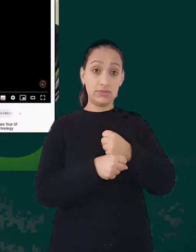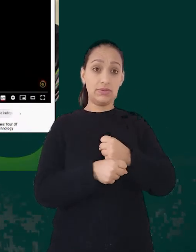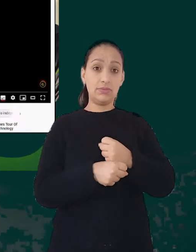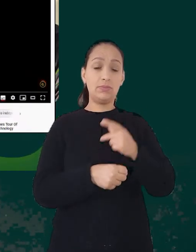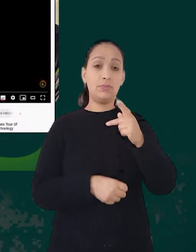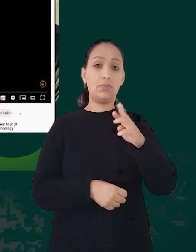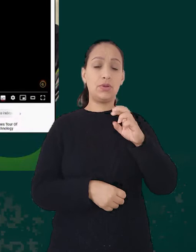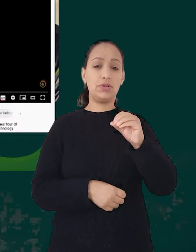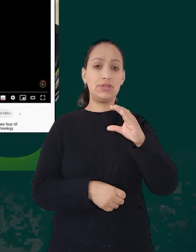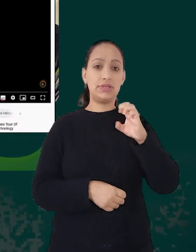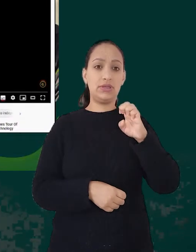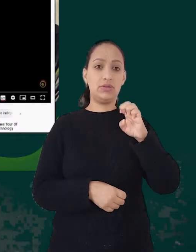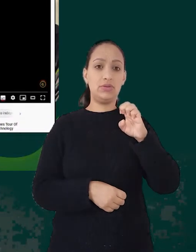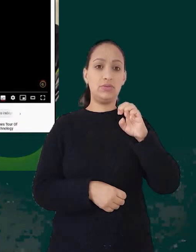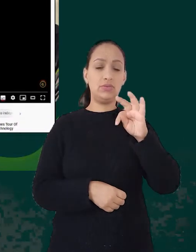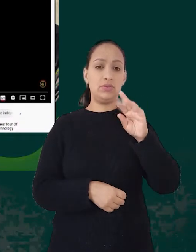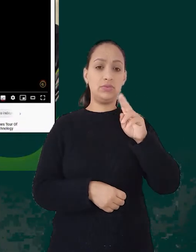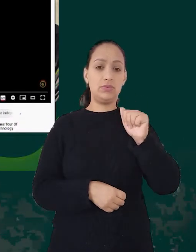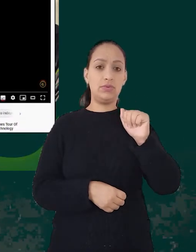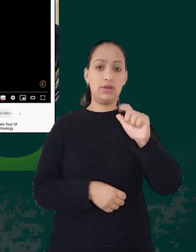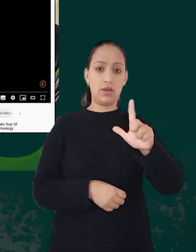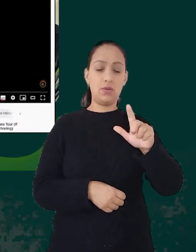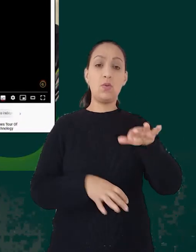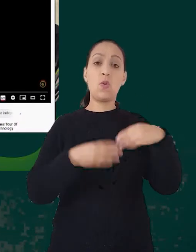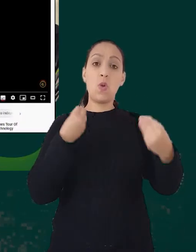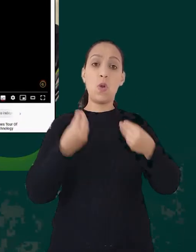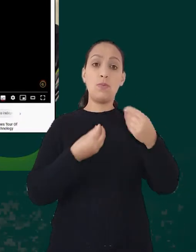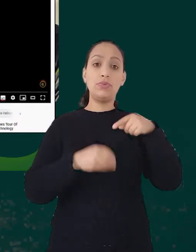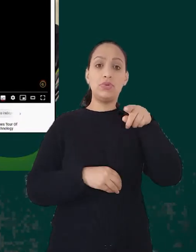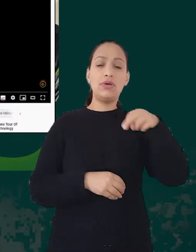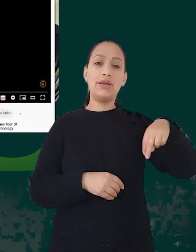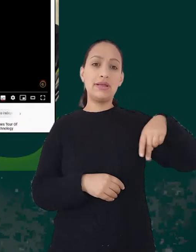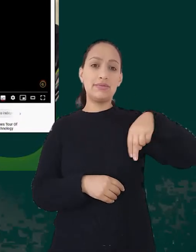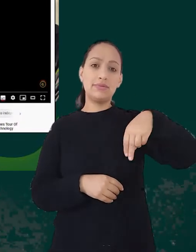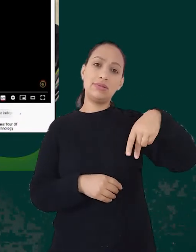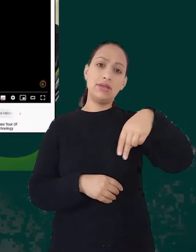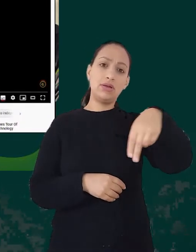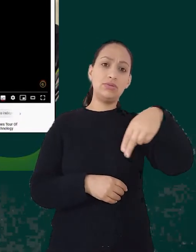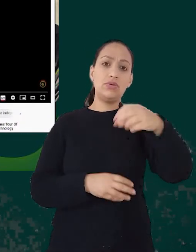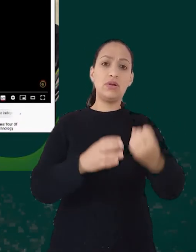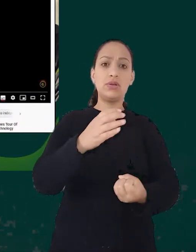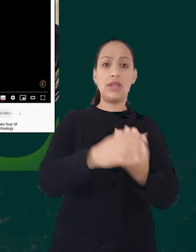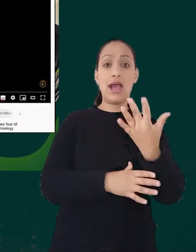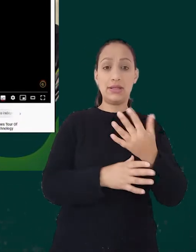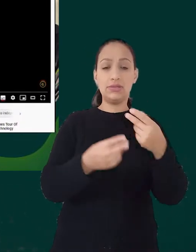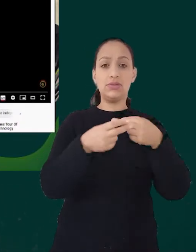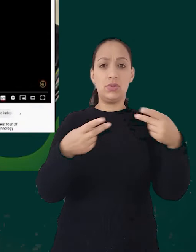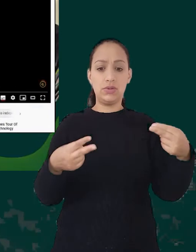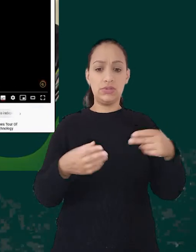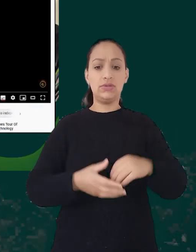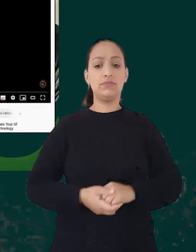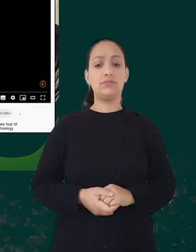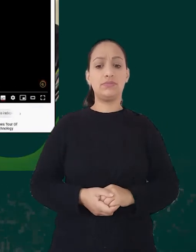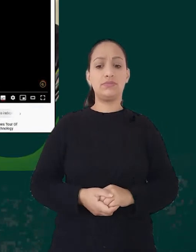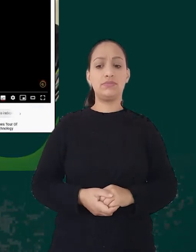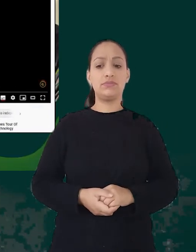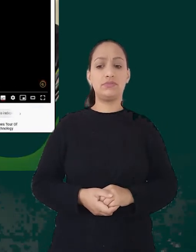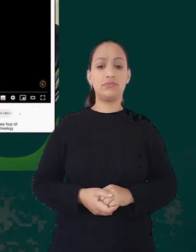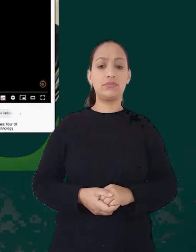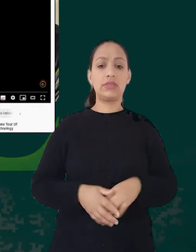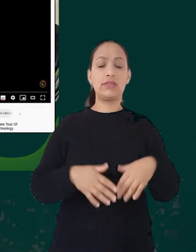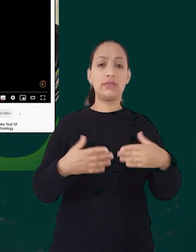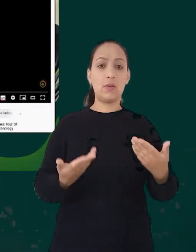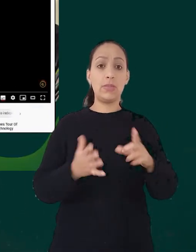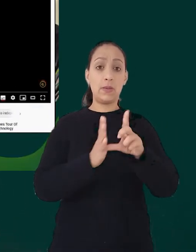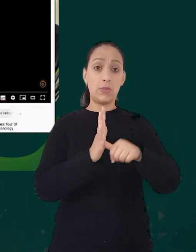procedural. Conforme tu vai andando, as coisas vão sendo criadas. Então, ele sim é infinito. E